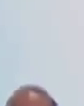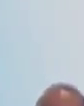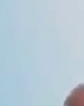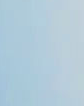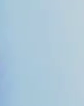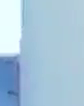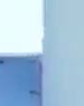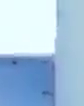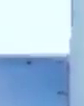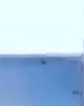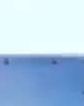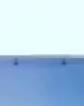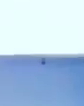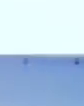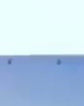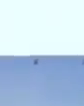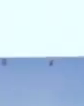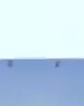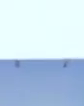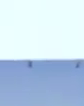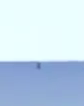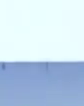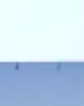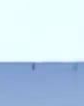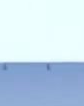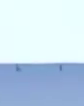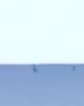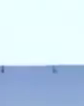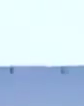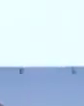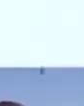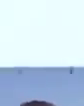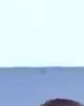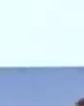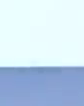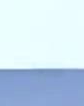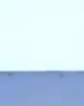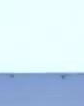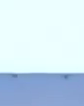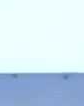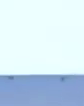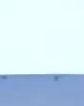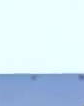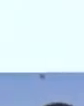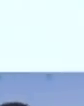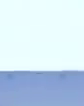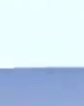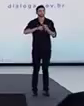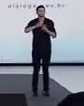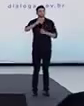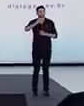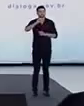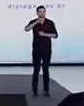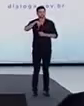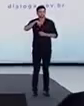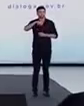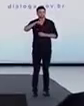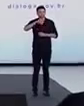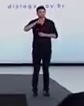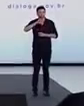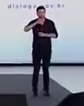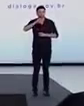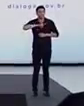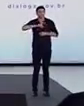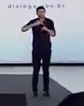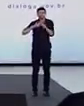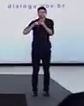Teresina, Picos, Parnaíba, Floriano, Uruçuí e Simplício Mendes. São as cidades que têm, são campeões do Brasil de